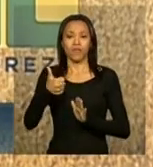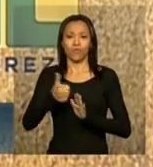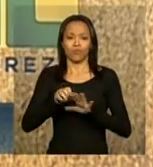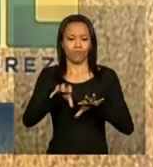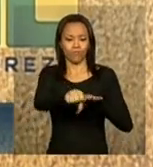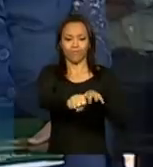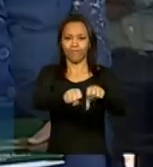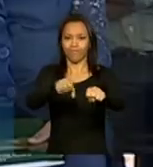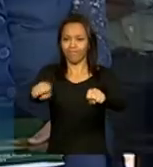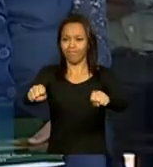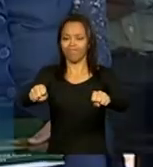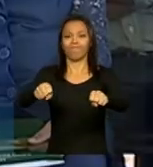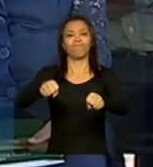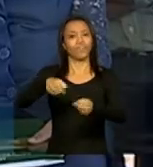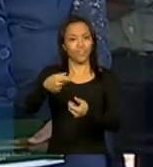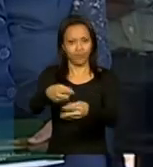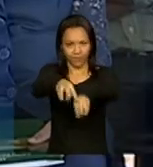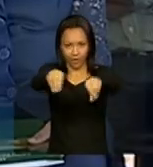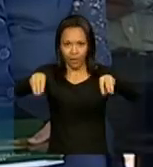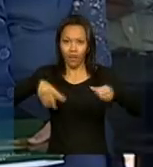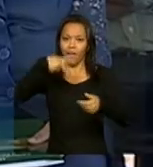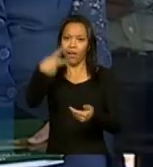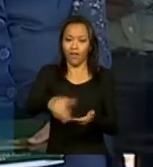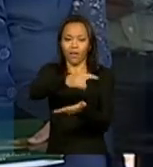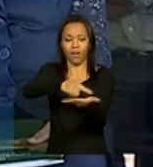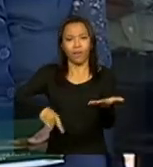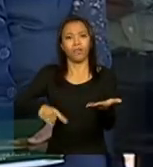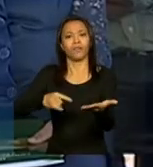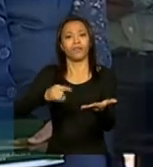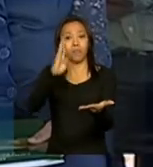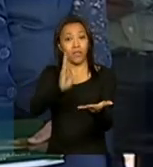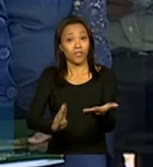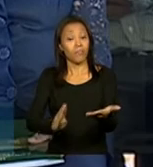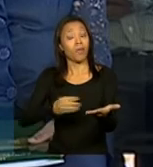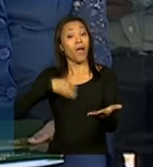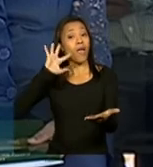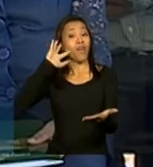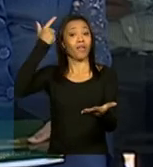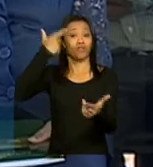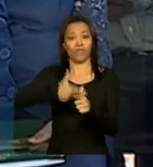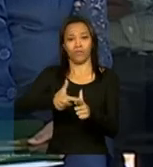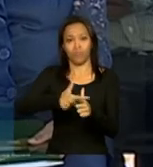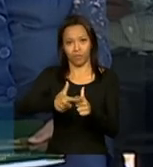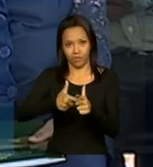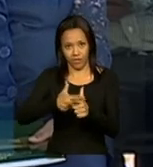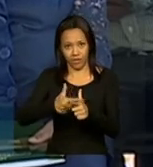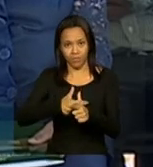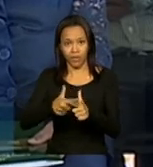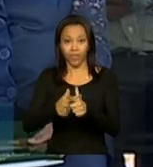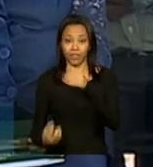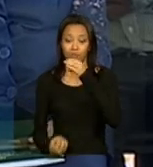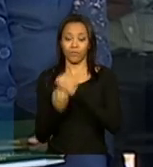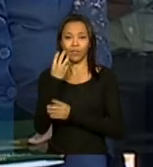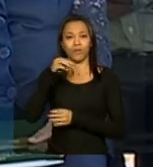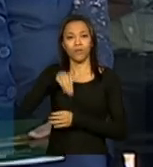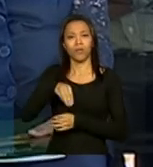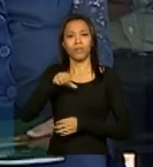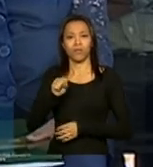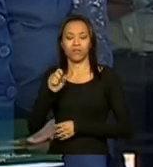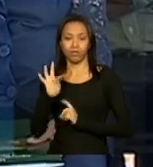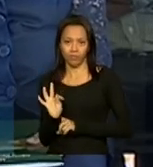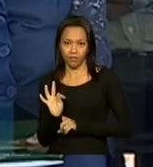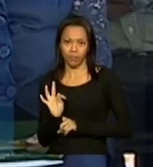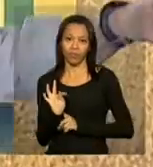reforma agrária do Brasil para resolver aquele problema da encruzilhada Natalino, que é onde nasceu o MST.